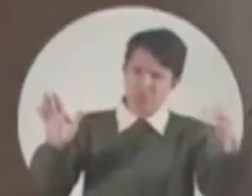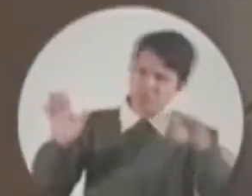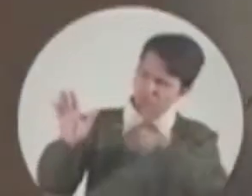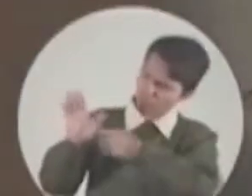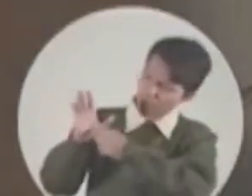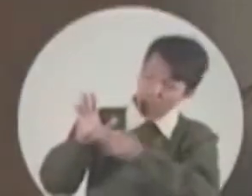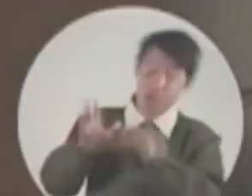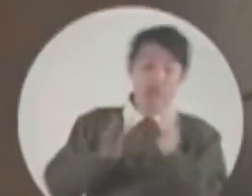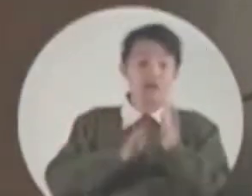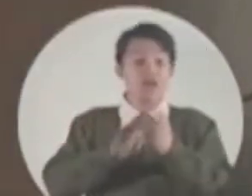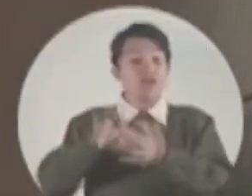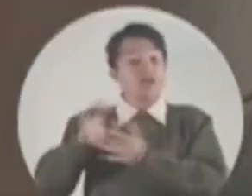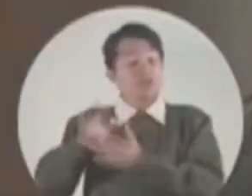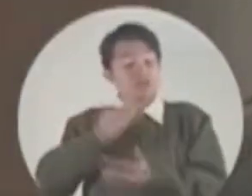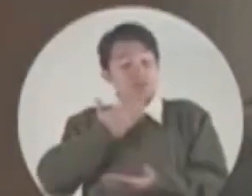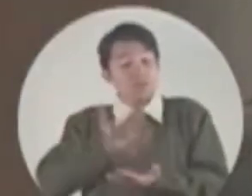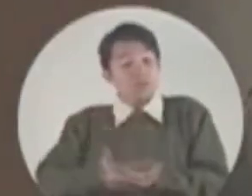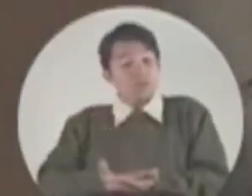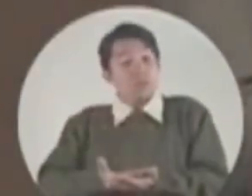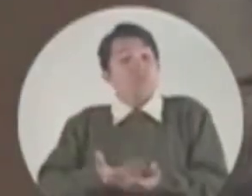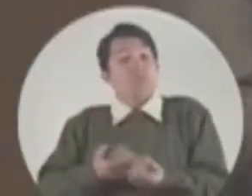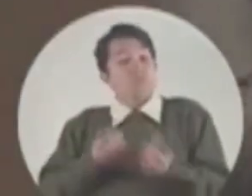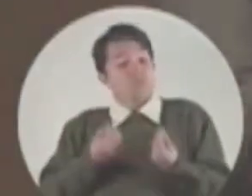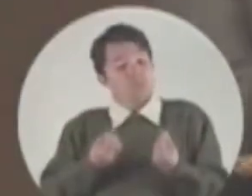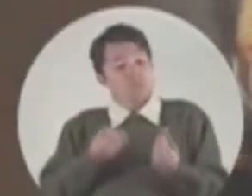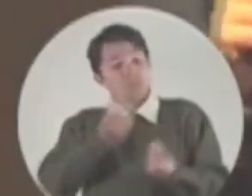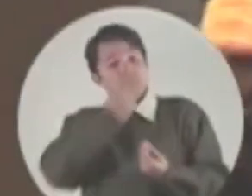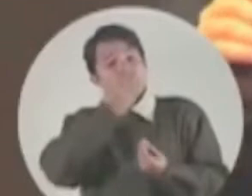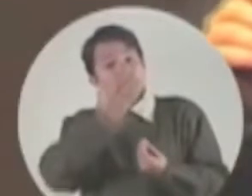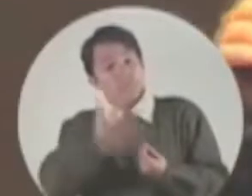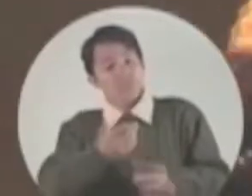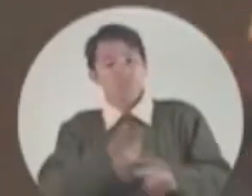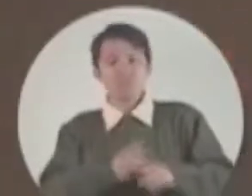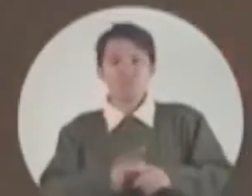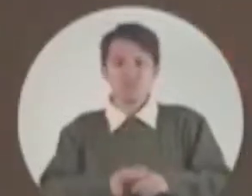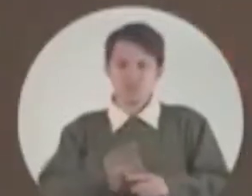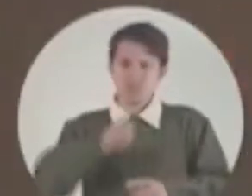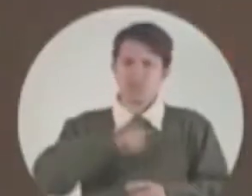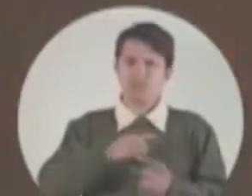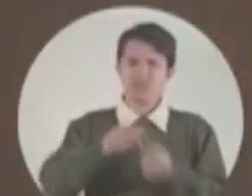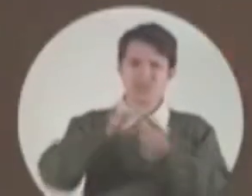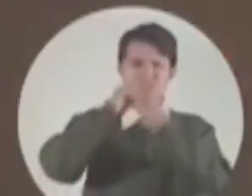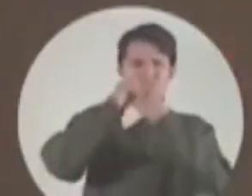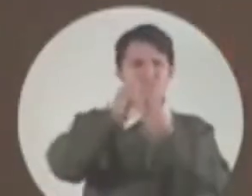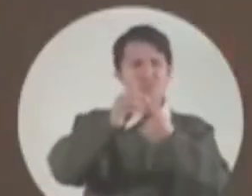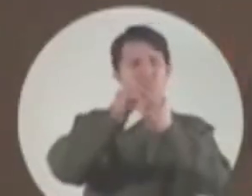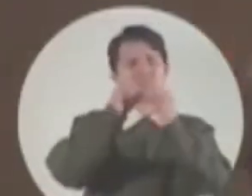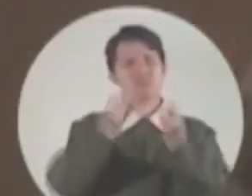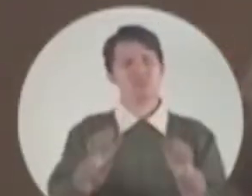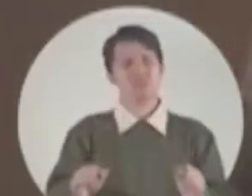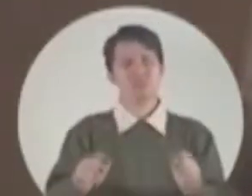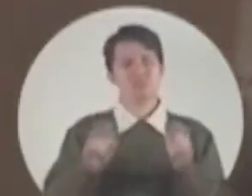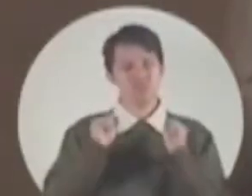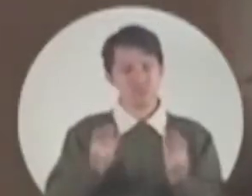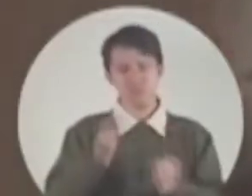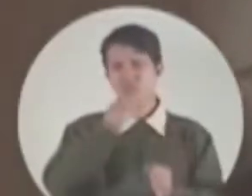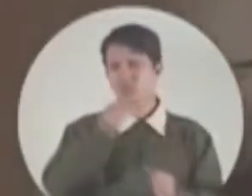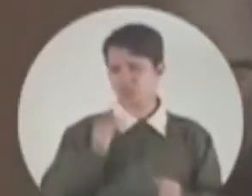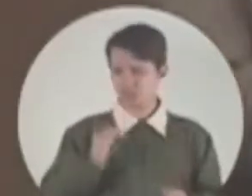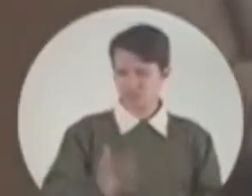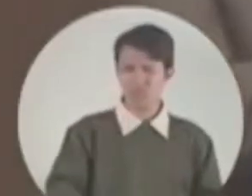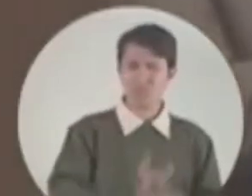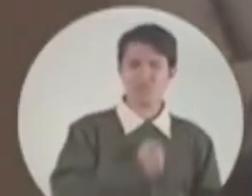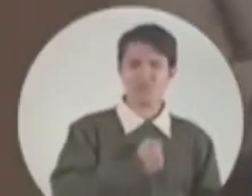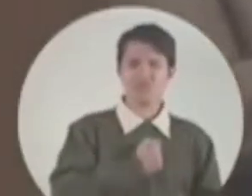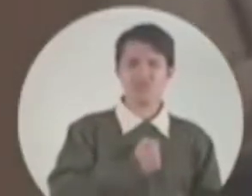Deus que anda por essa terra, em meio à sociedade, e diz: há alguém